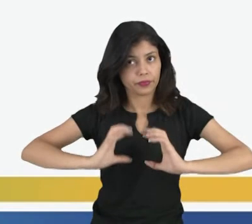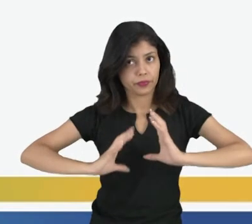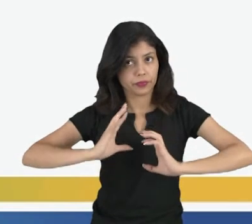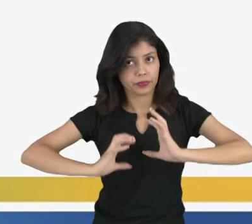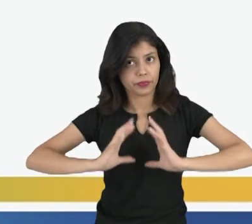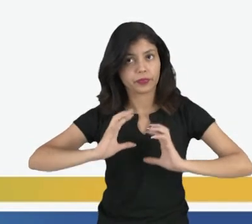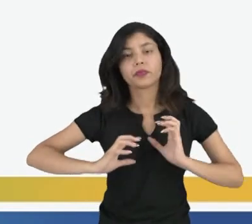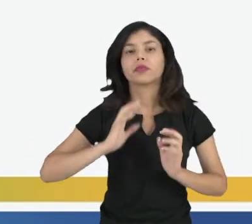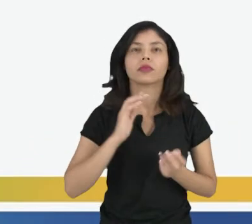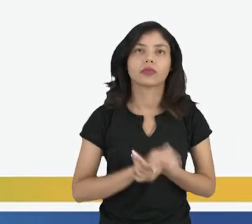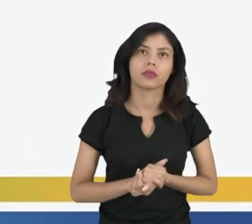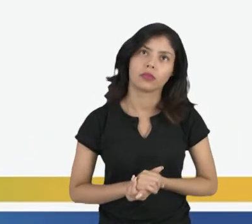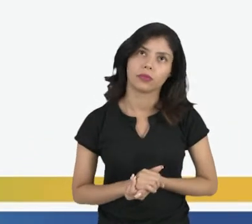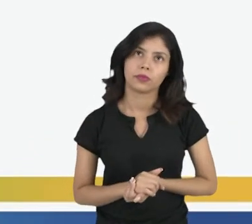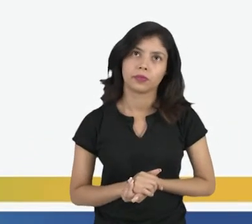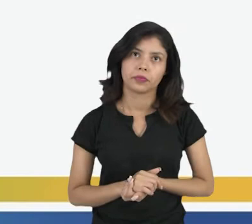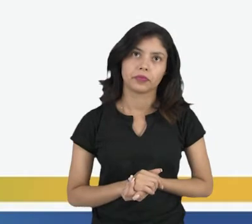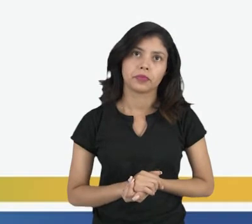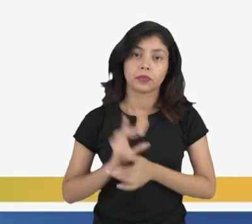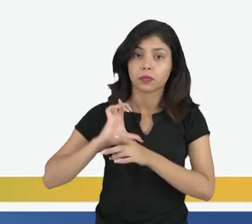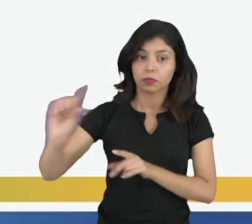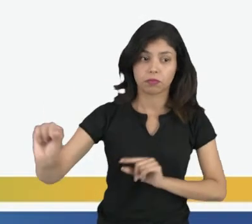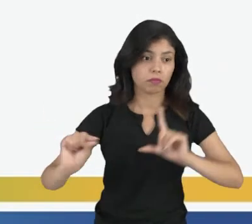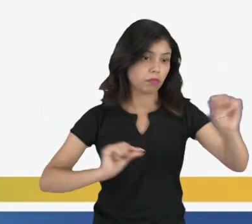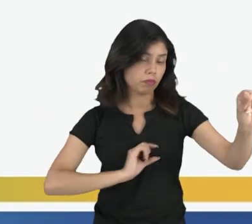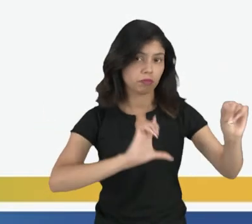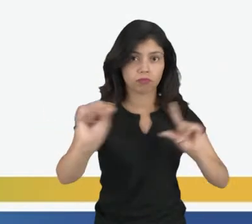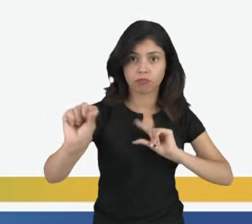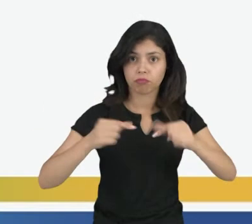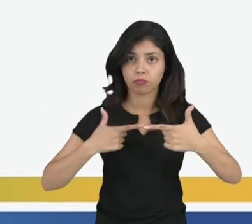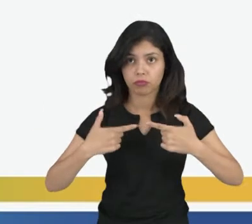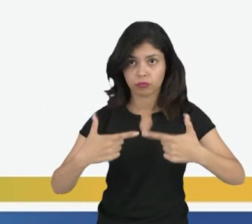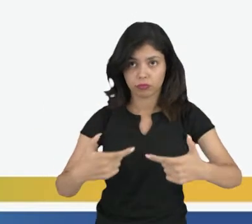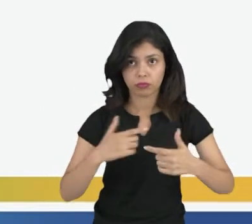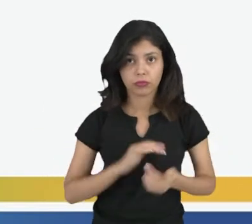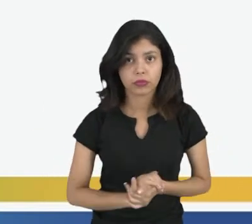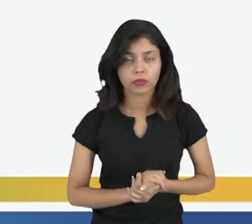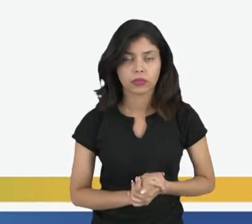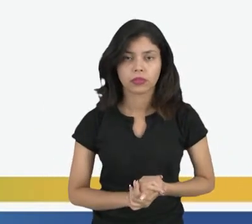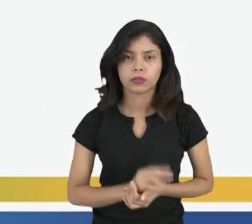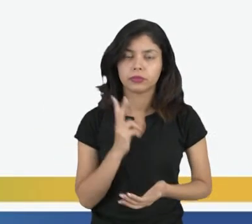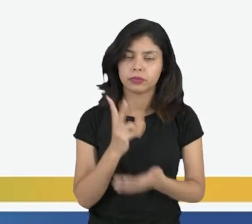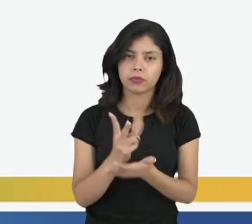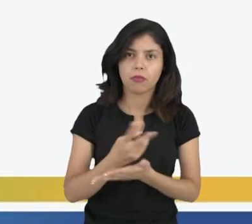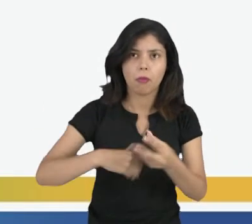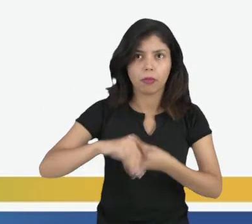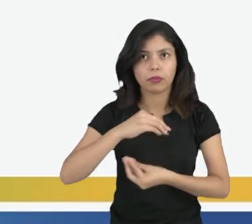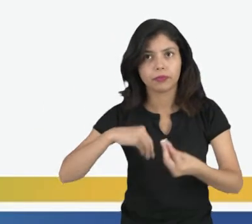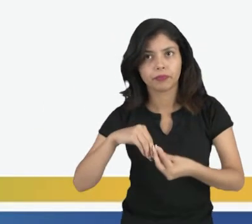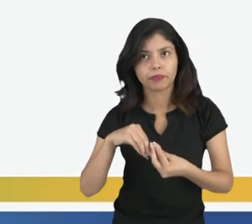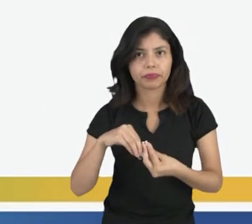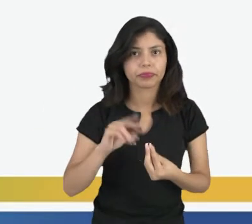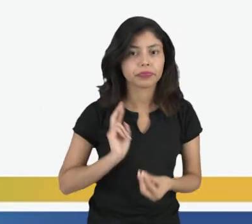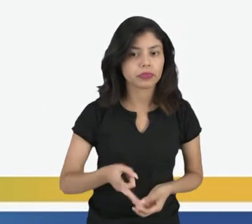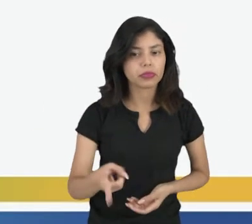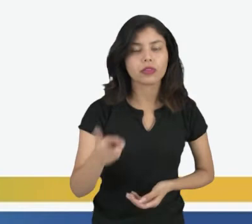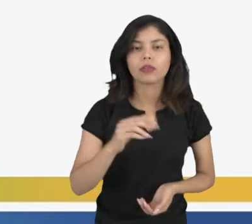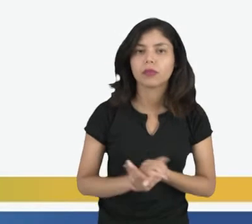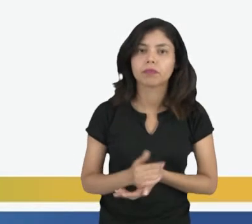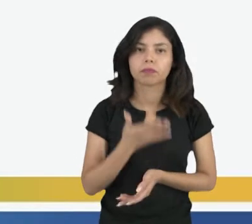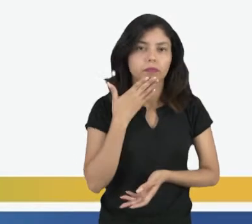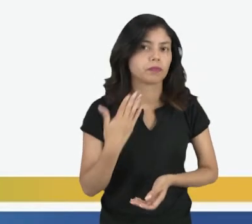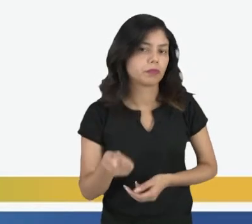é enfim fugindo das guerras são constantemente se envolve em guerra para tentar